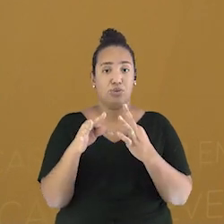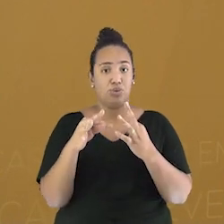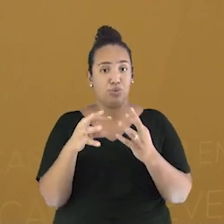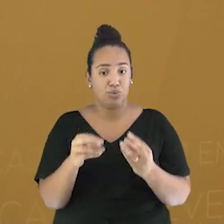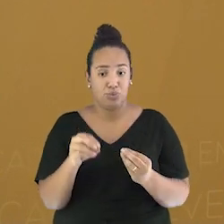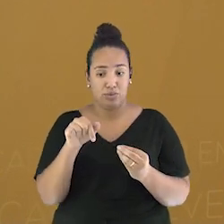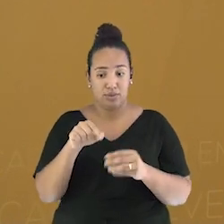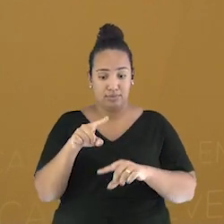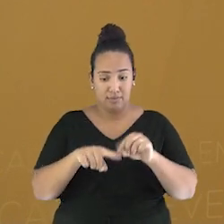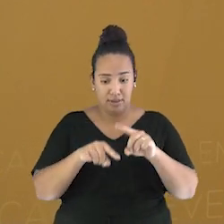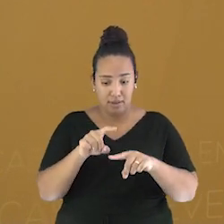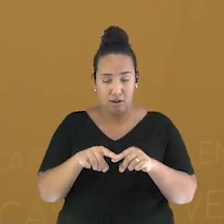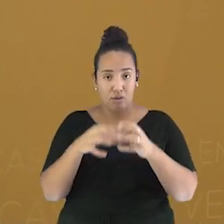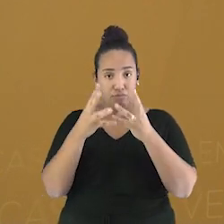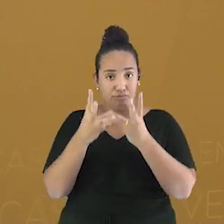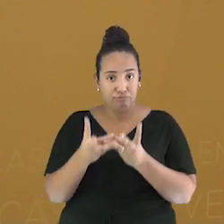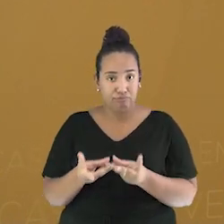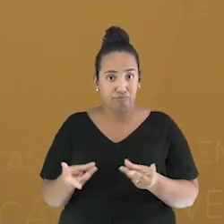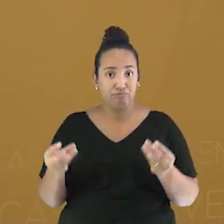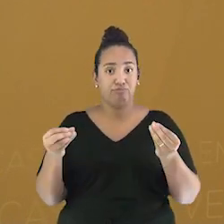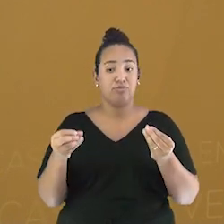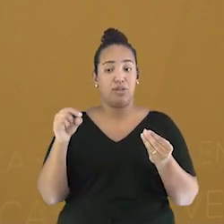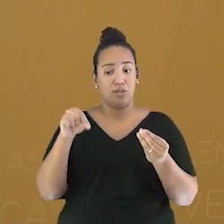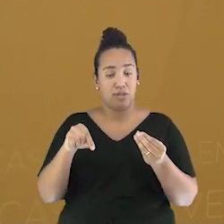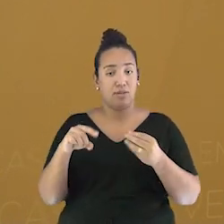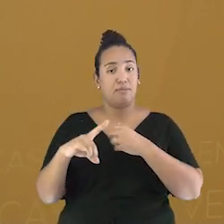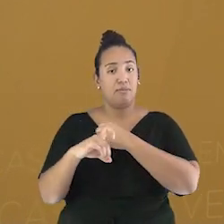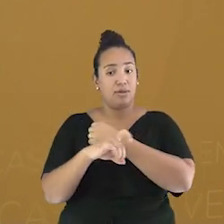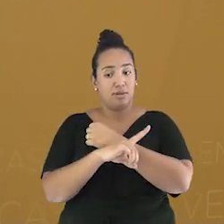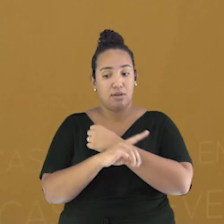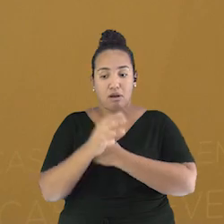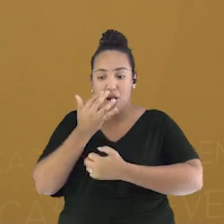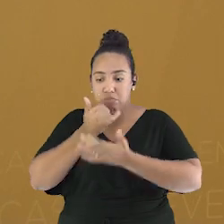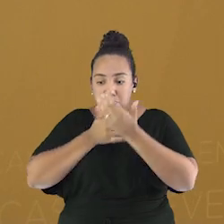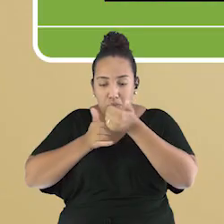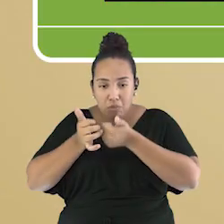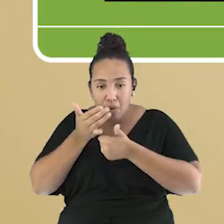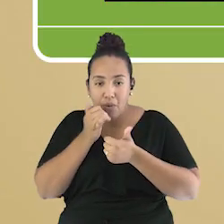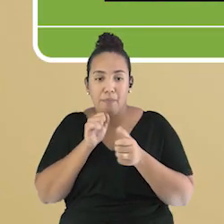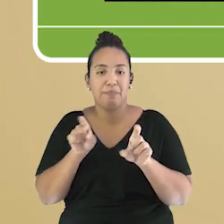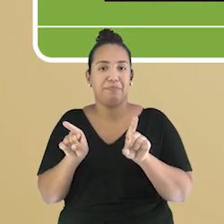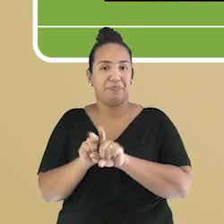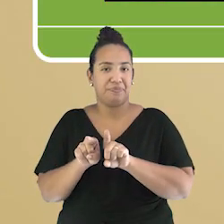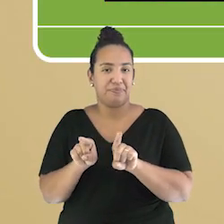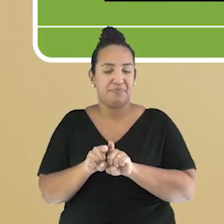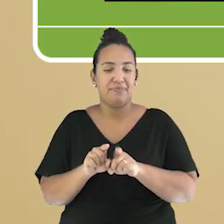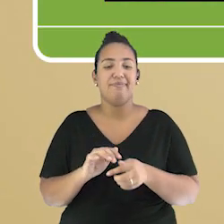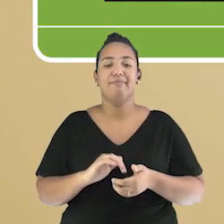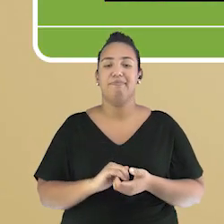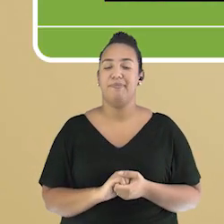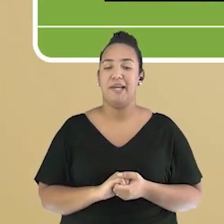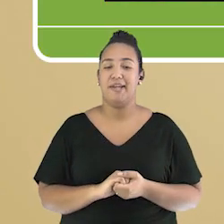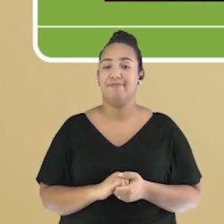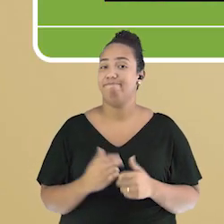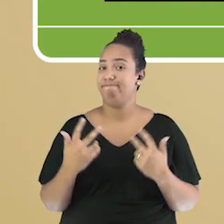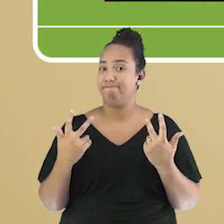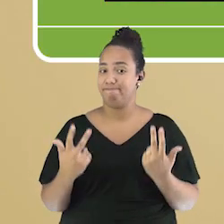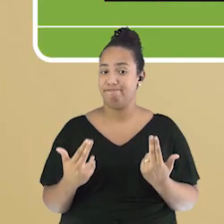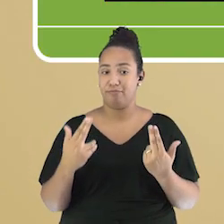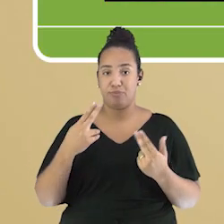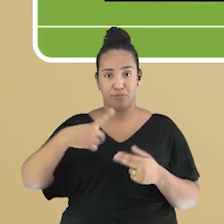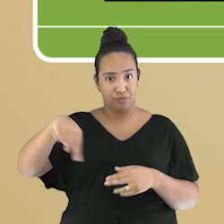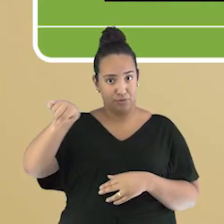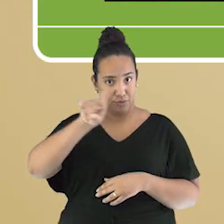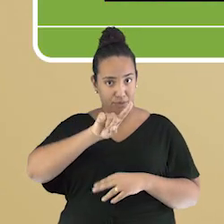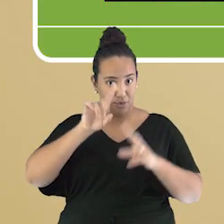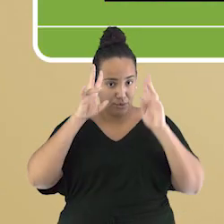quando decompõem a matéria orgânica. Eles estão o quê? Se alimentando. Nós, assim como outros seres